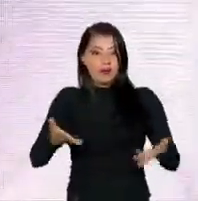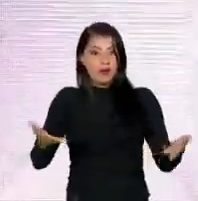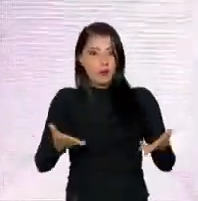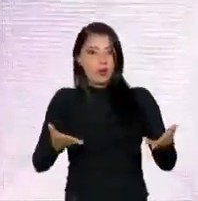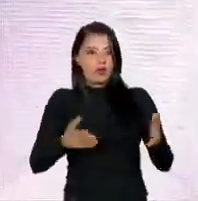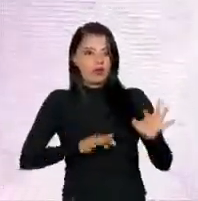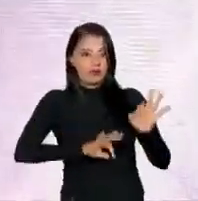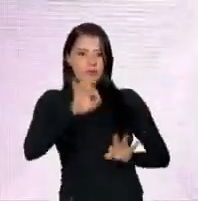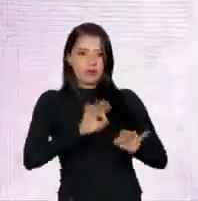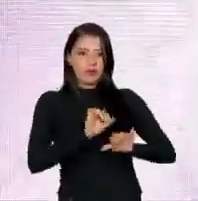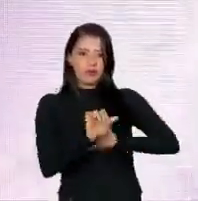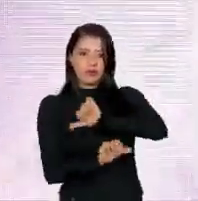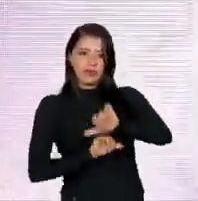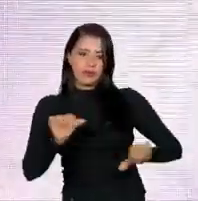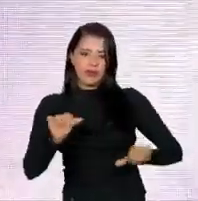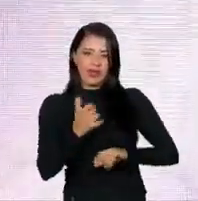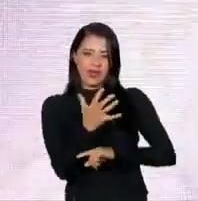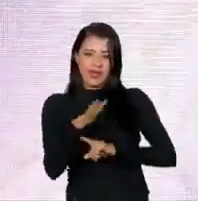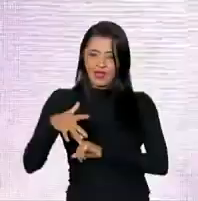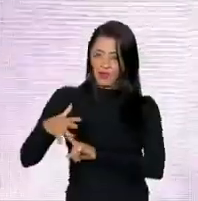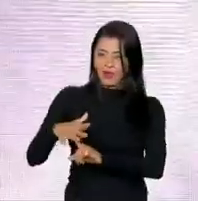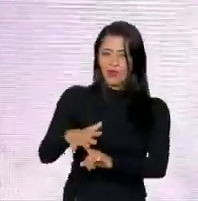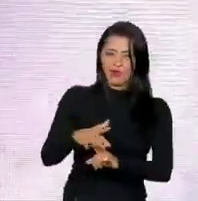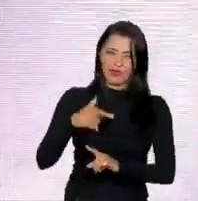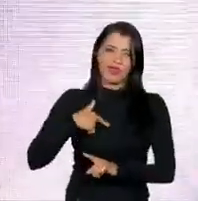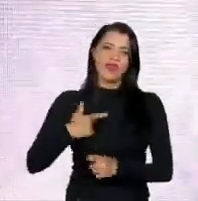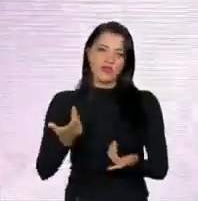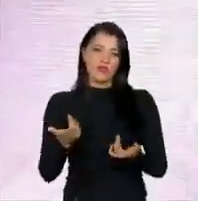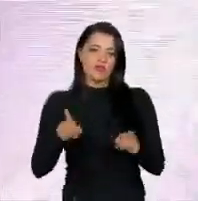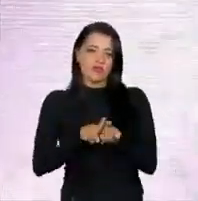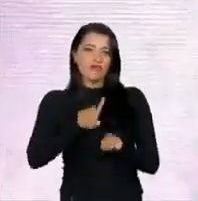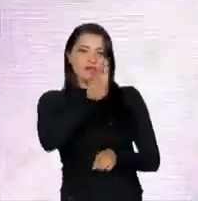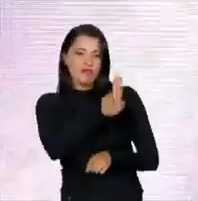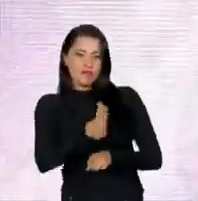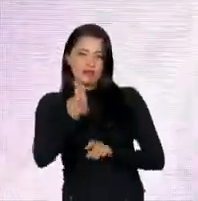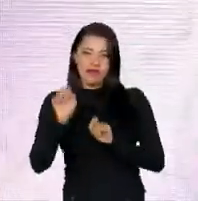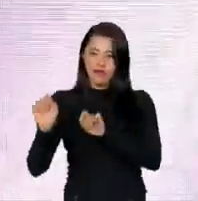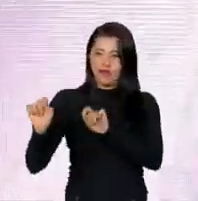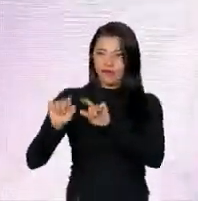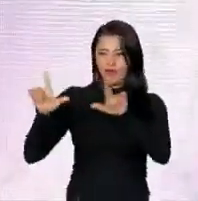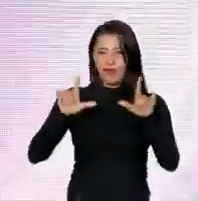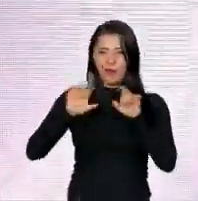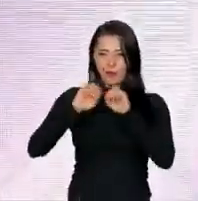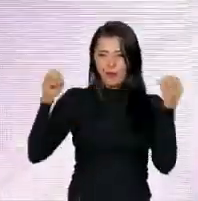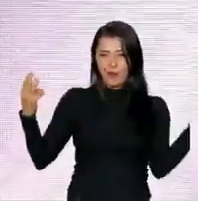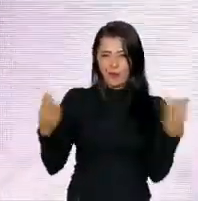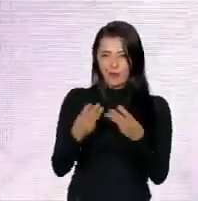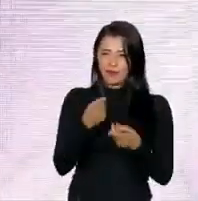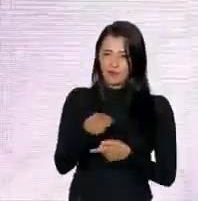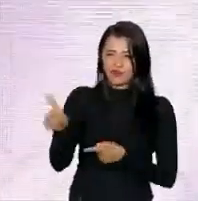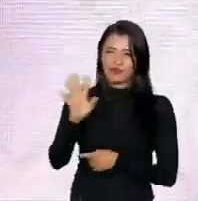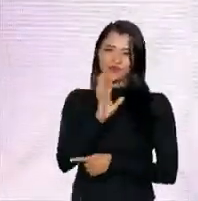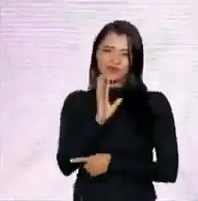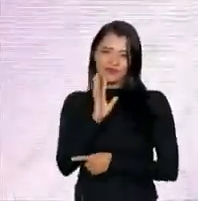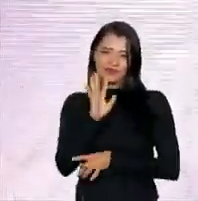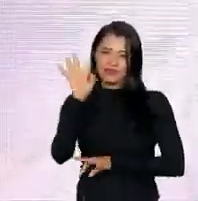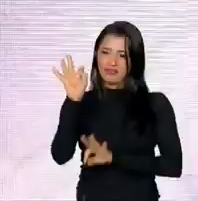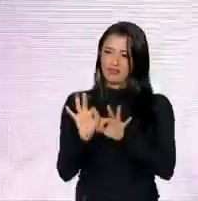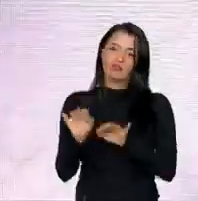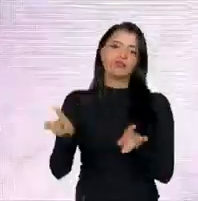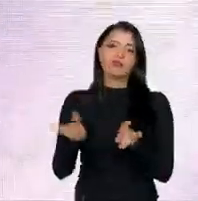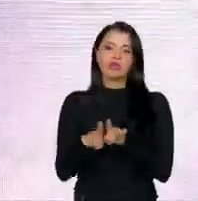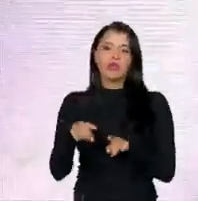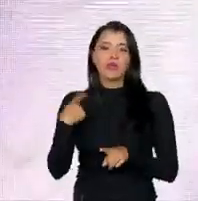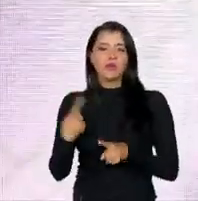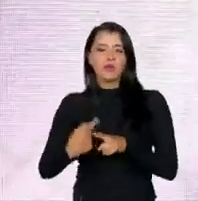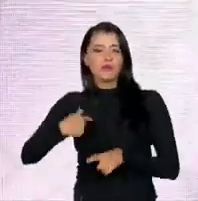transformação ecológica, eu vou utilizar aqui de um PowerPoint para vocês conhecerem esse plano, porque